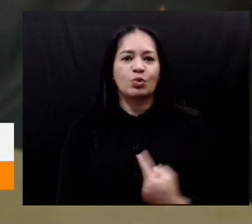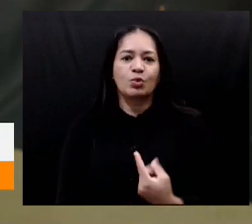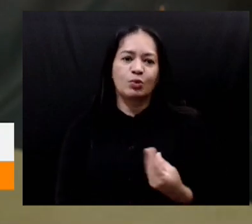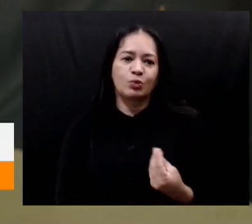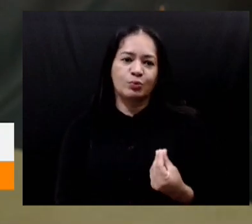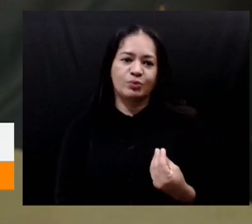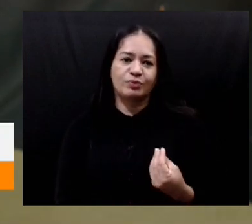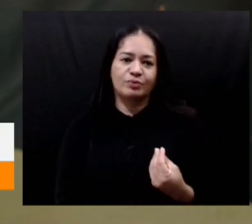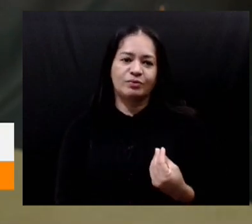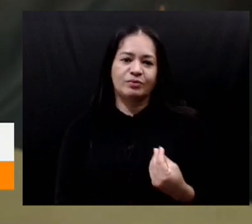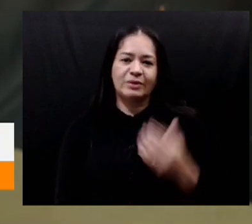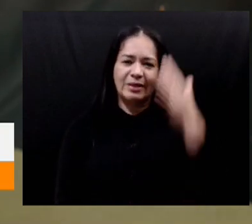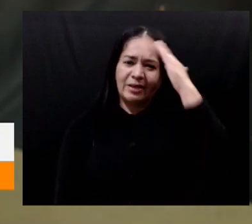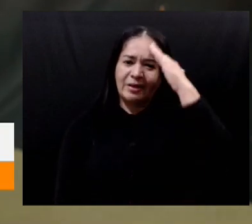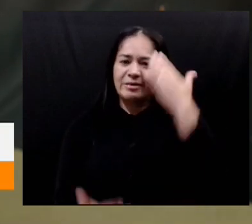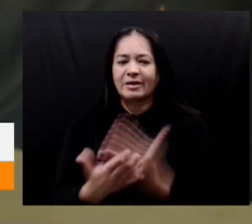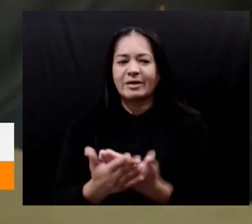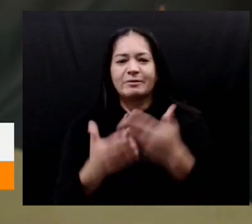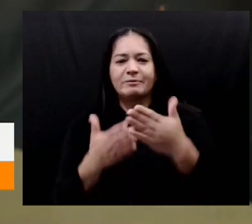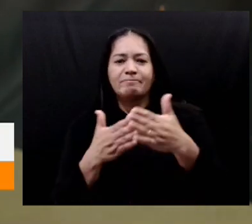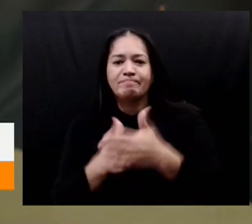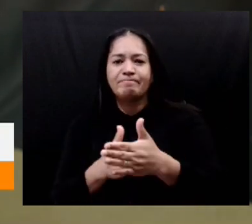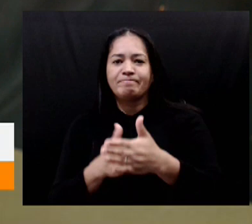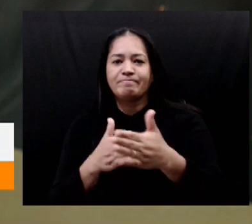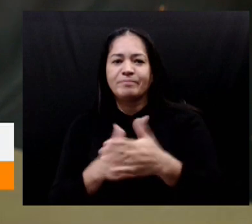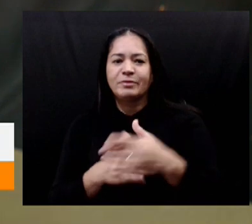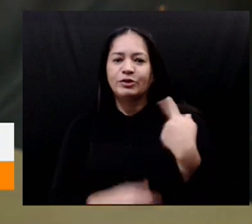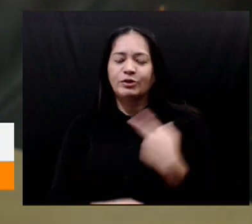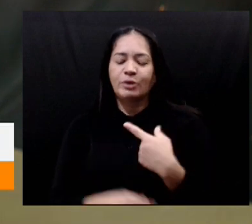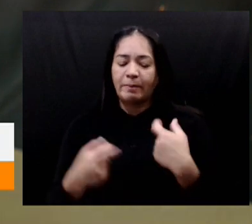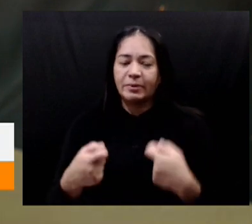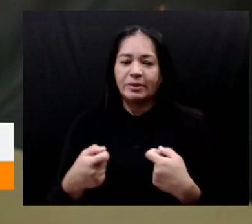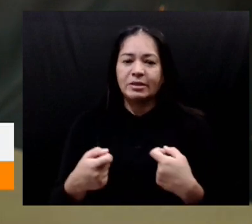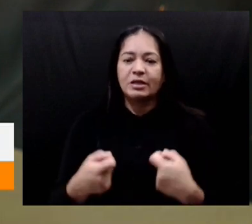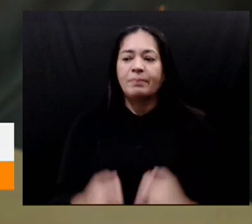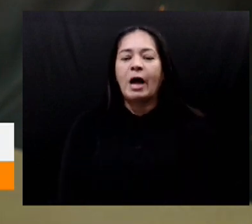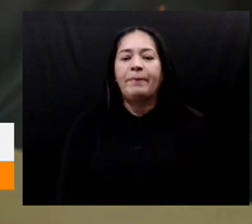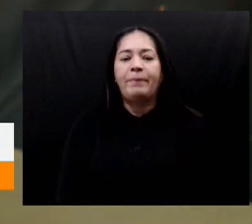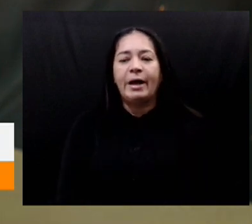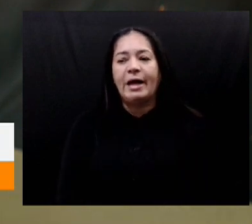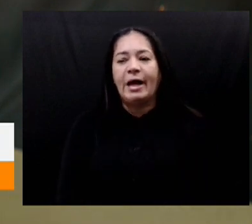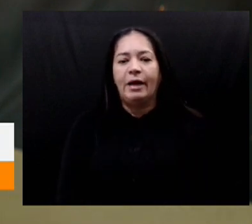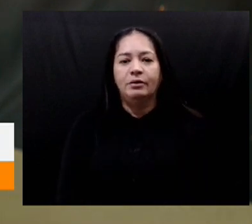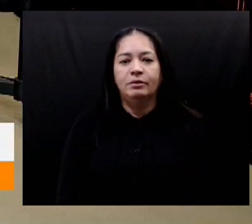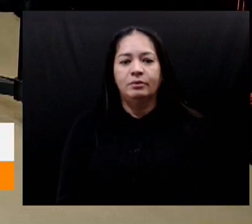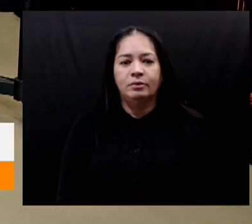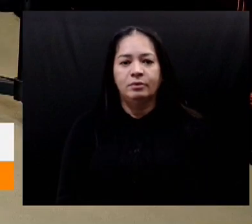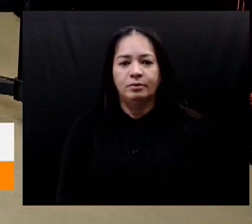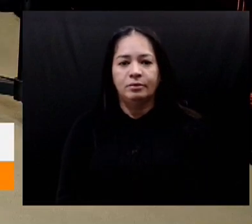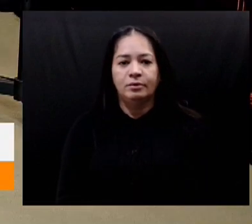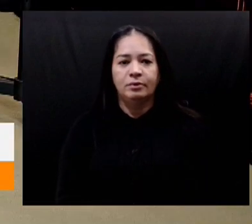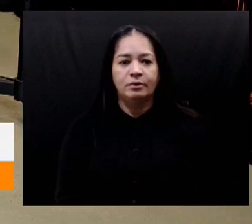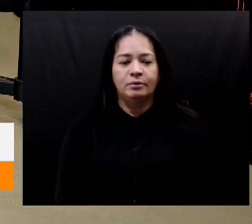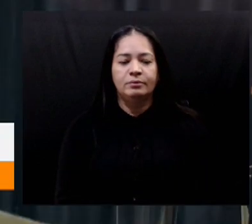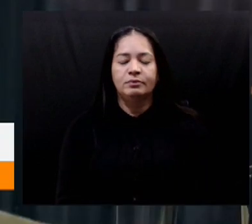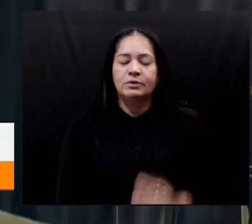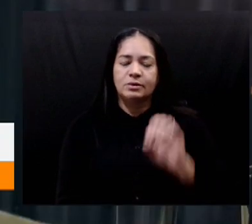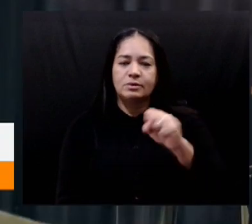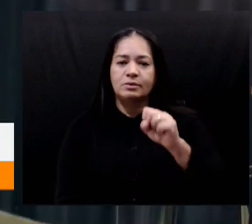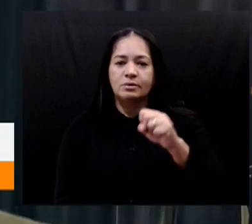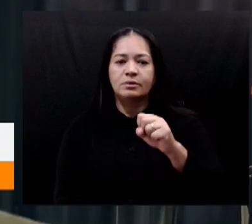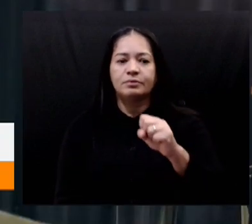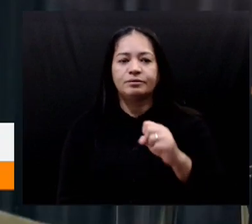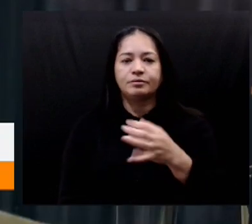crenças que limitam e a gente Uhum, precisa se libertar delas, né, Valéria? sim. Eu acho que